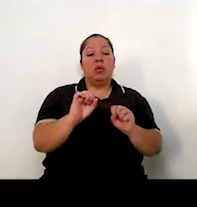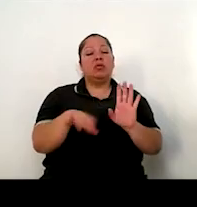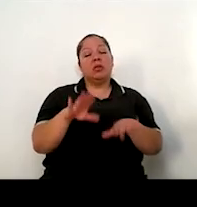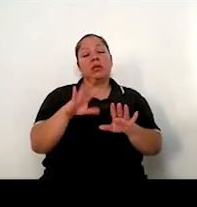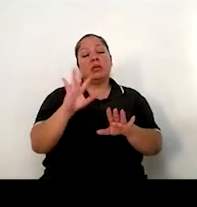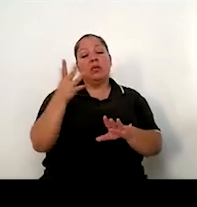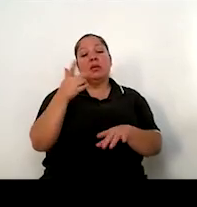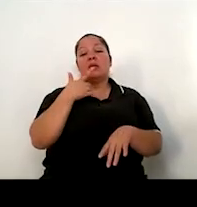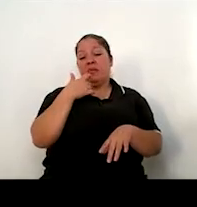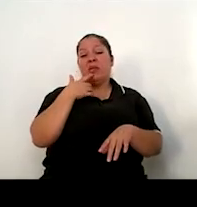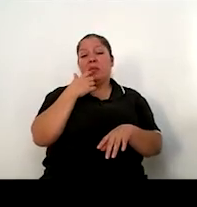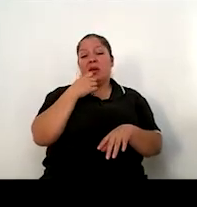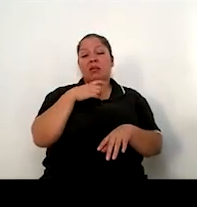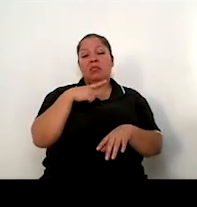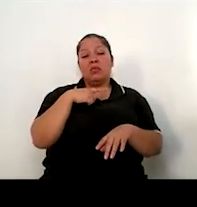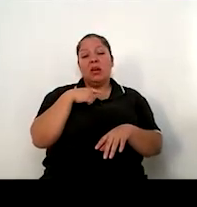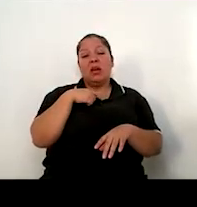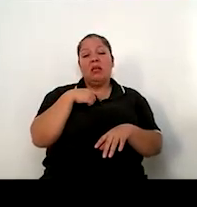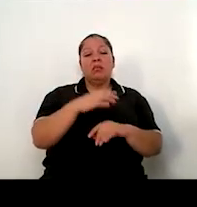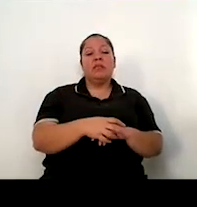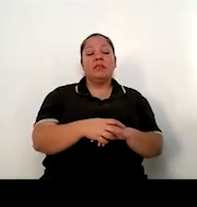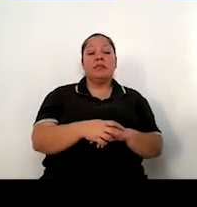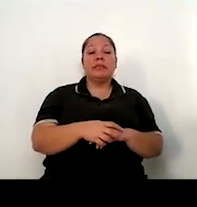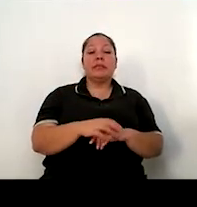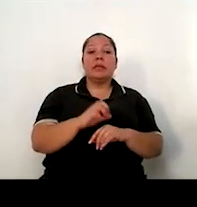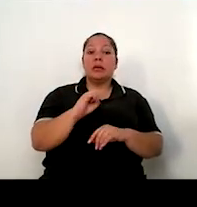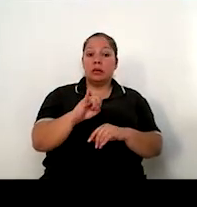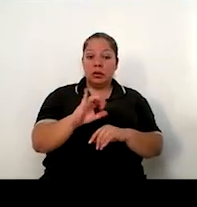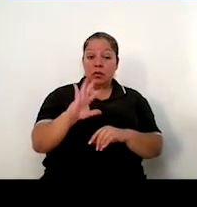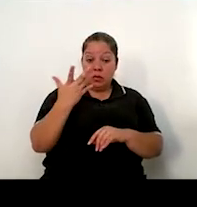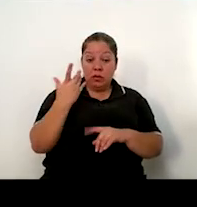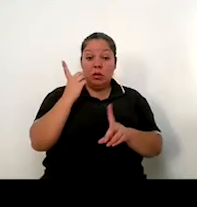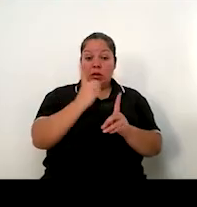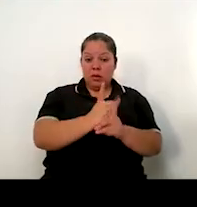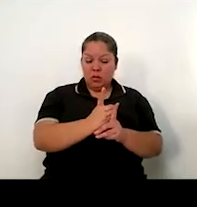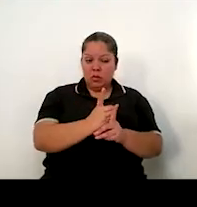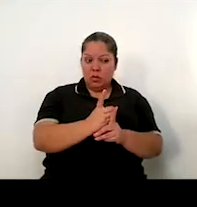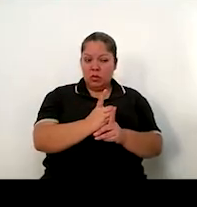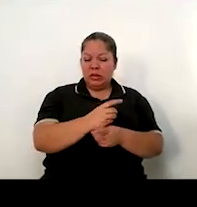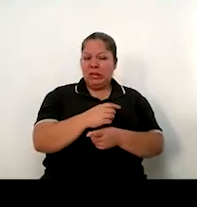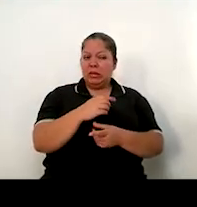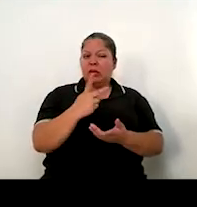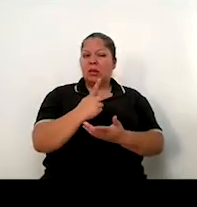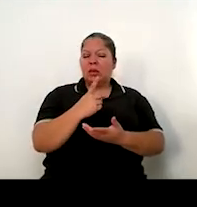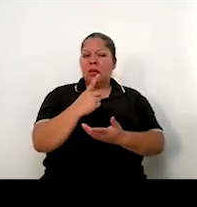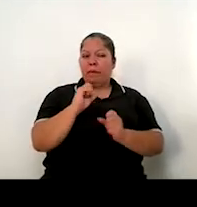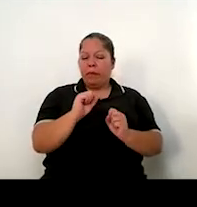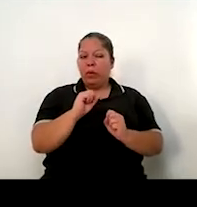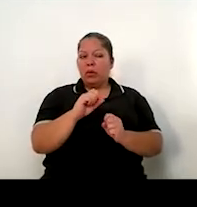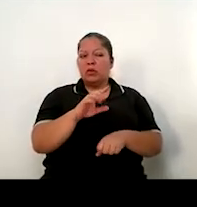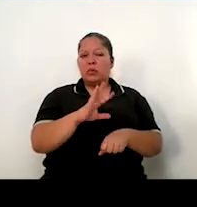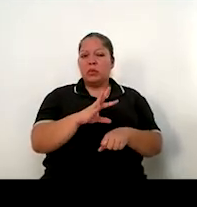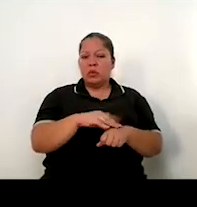ele vier anormal, ele vai precisar ser complementado com a colonoscopia também, para ver se tem outras lesões,